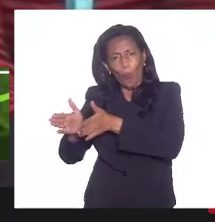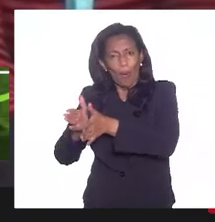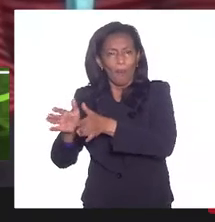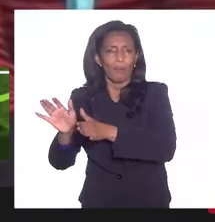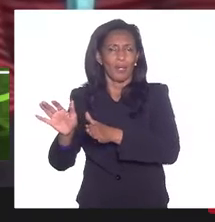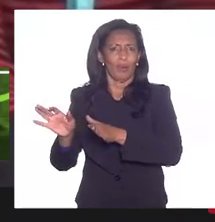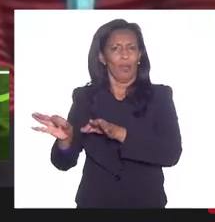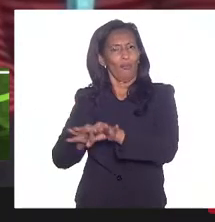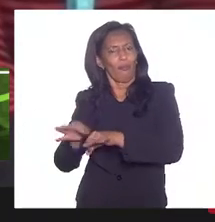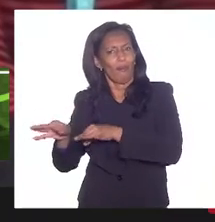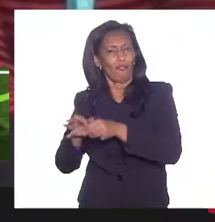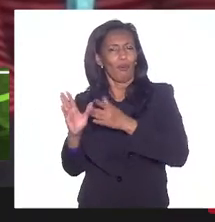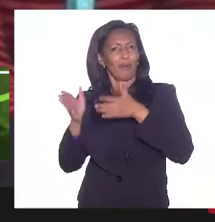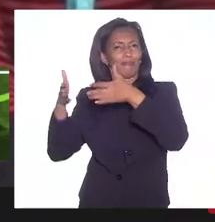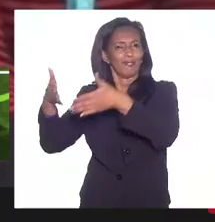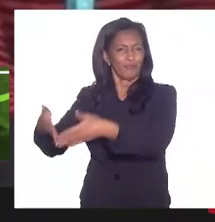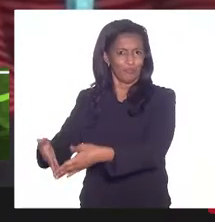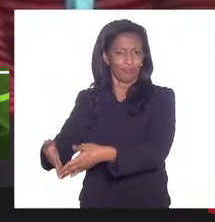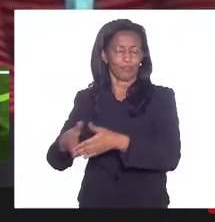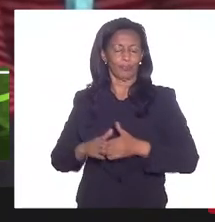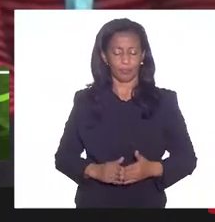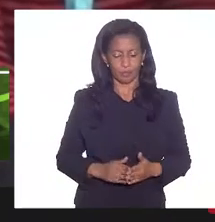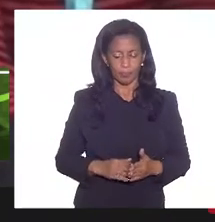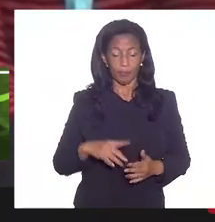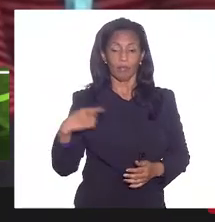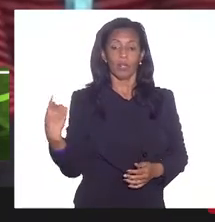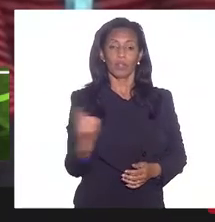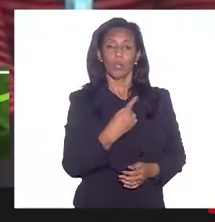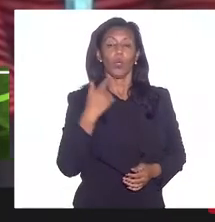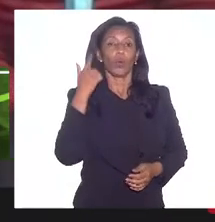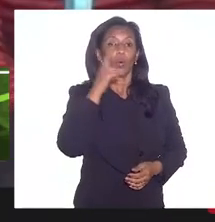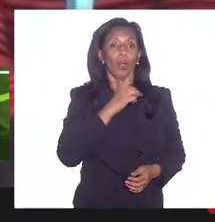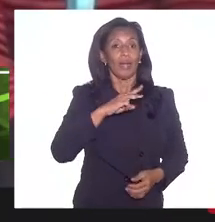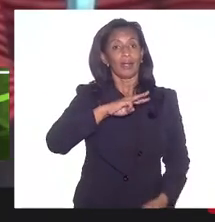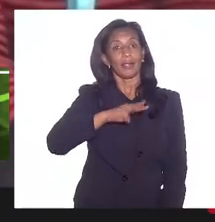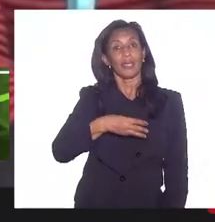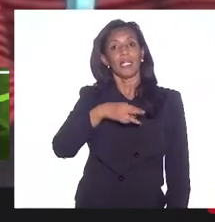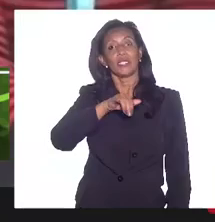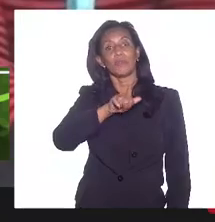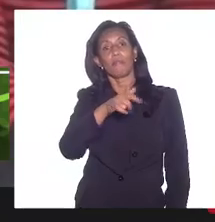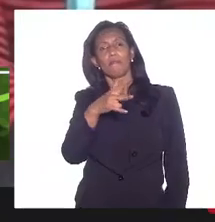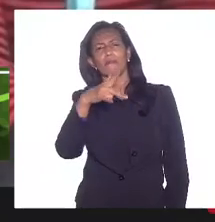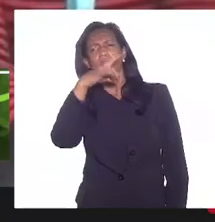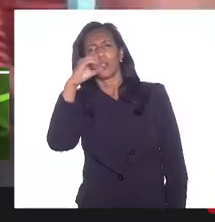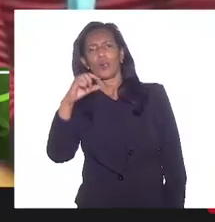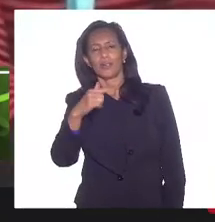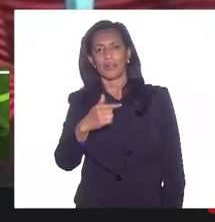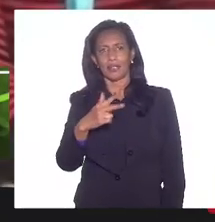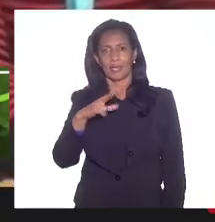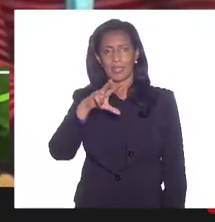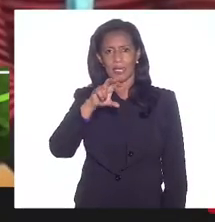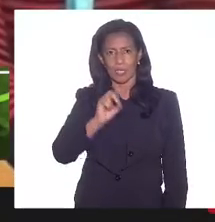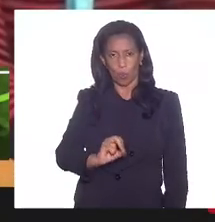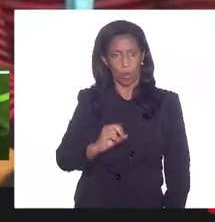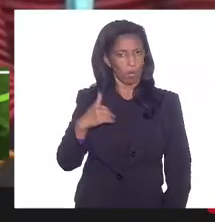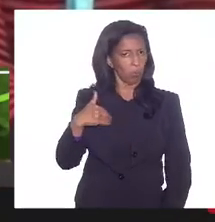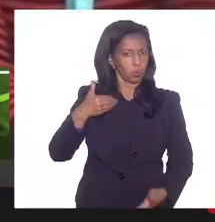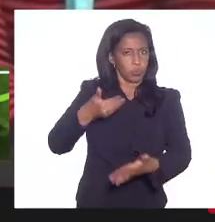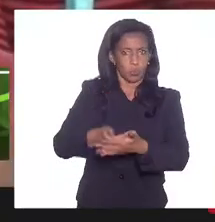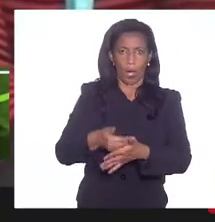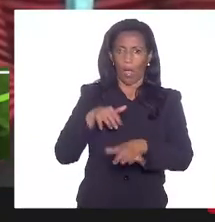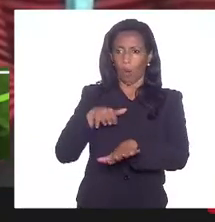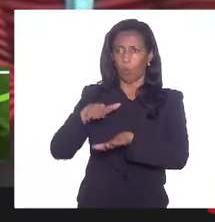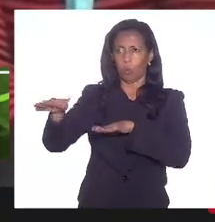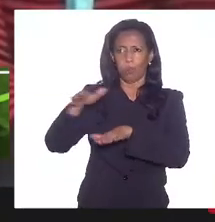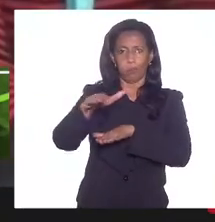para fazer naquele momento nós operacionalizamos cerca de 3 milhões e 750 não conseguimos chegar em todos os